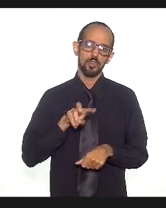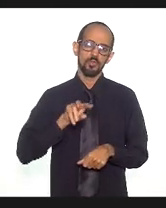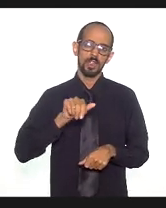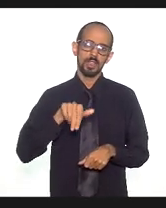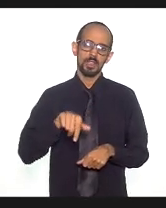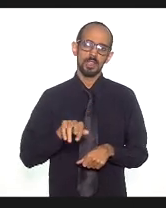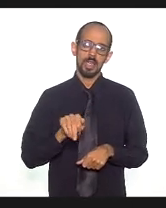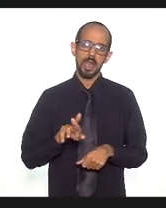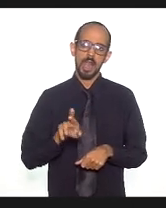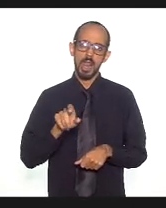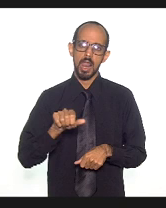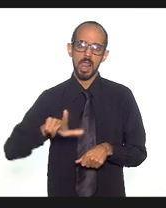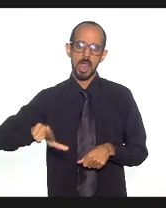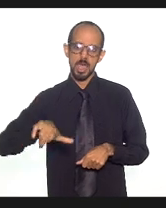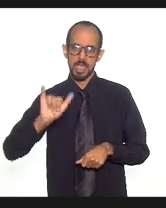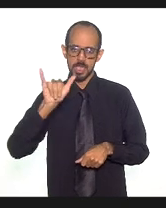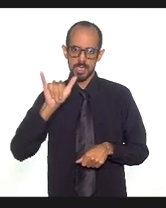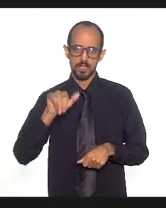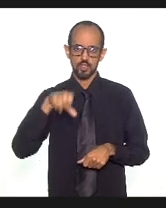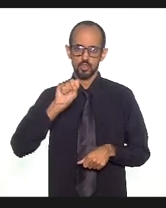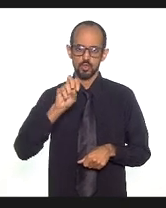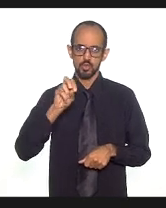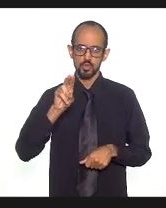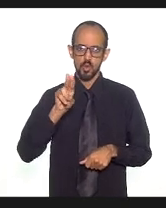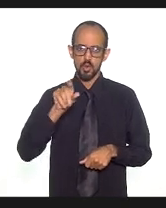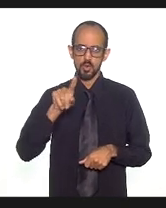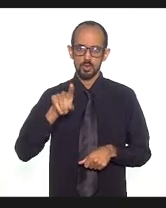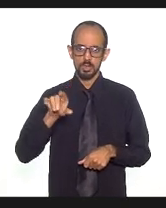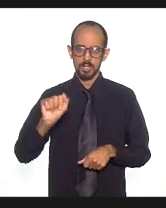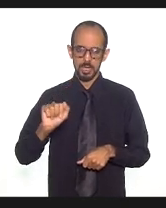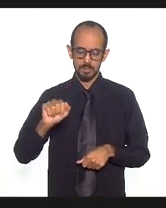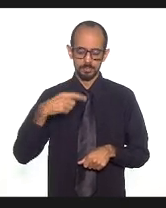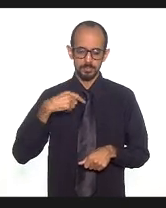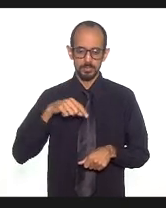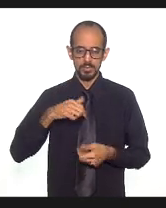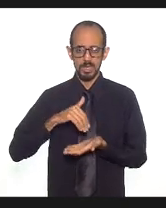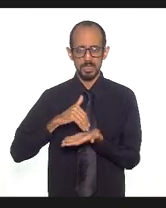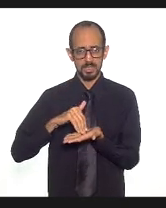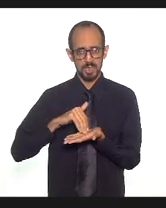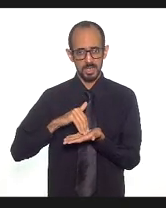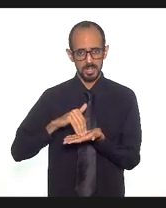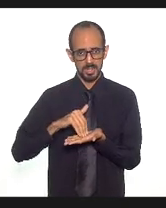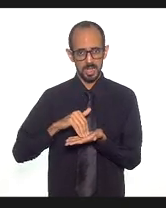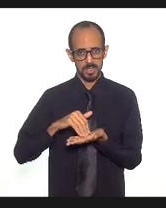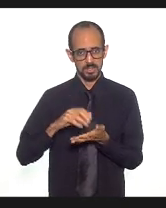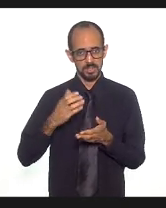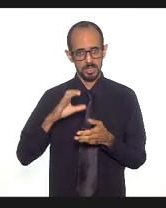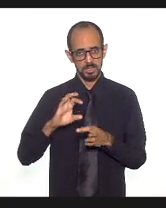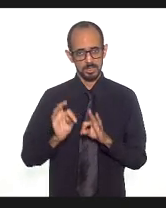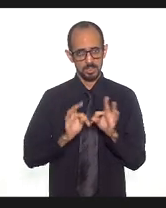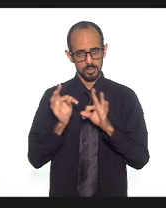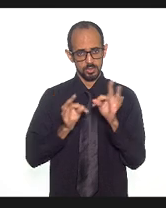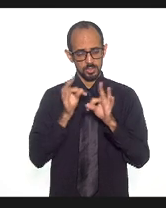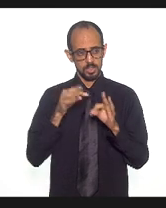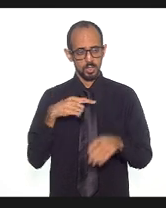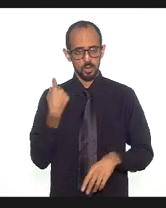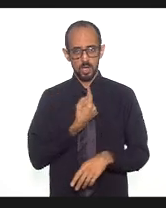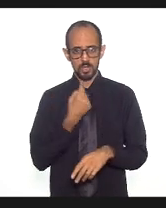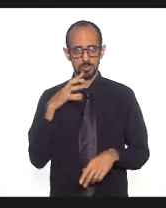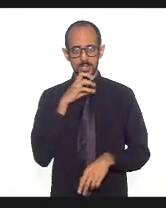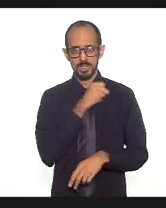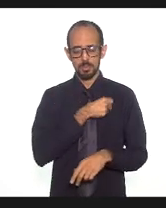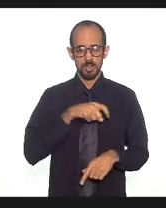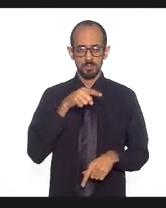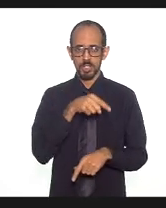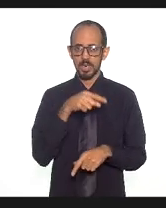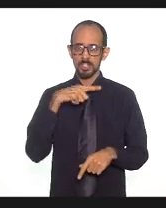naquela oportunidade, nosso secretário de Ciência e Tecnologia, e a gente percebeu que ali nascia um grande arranjo produtivo